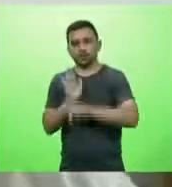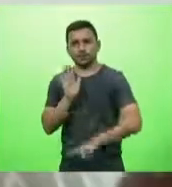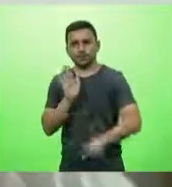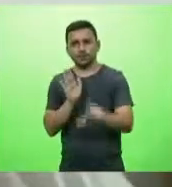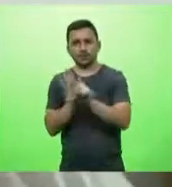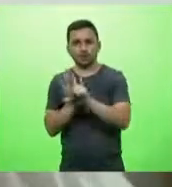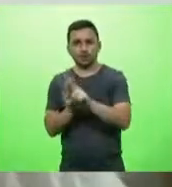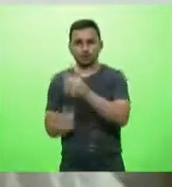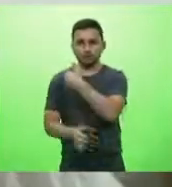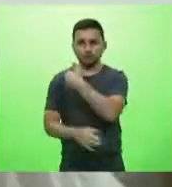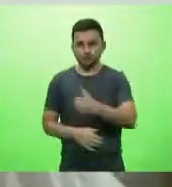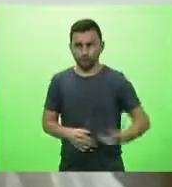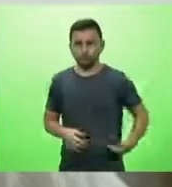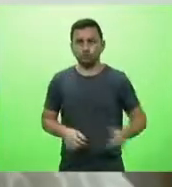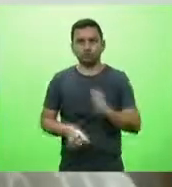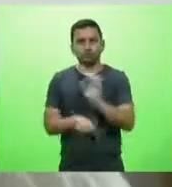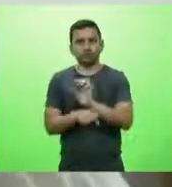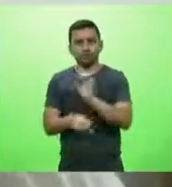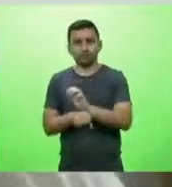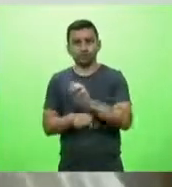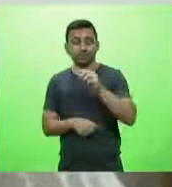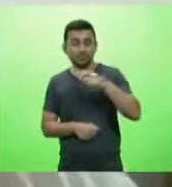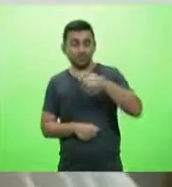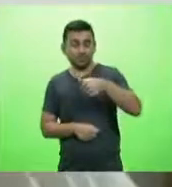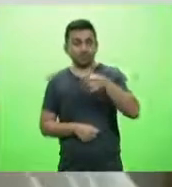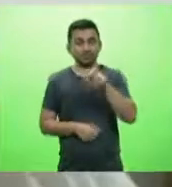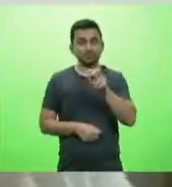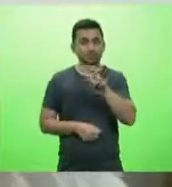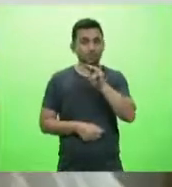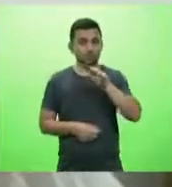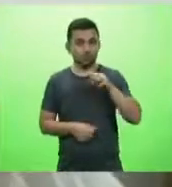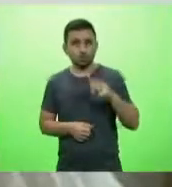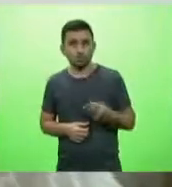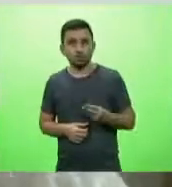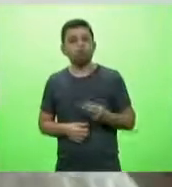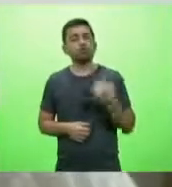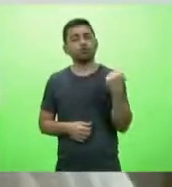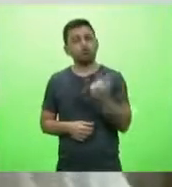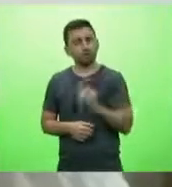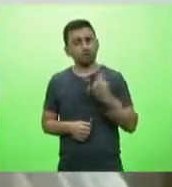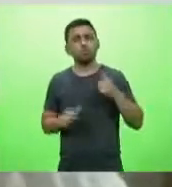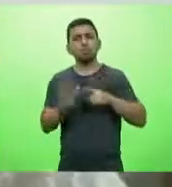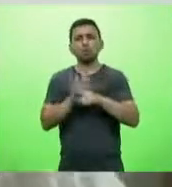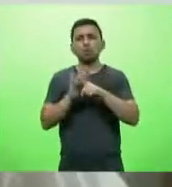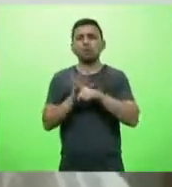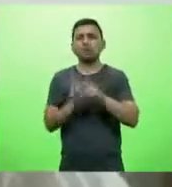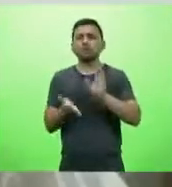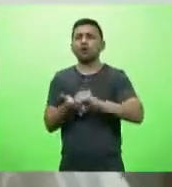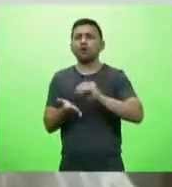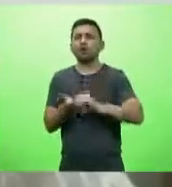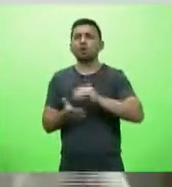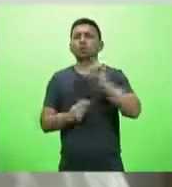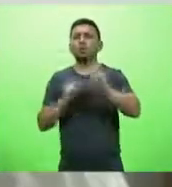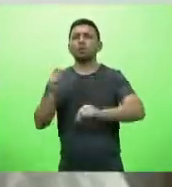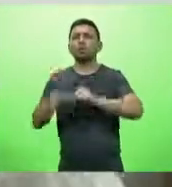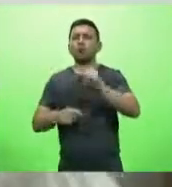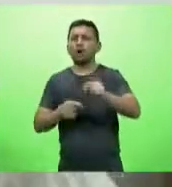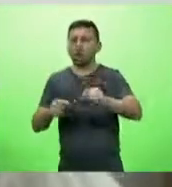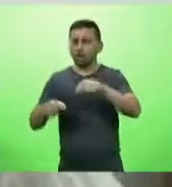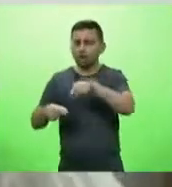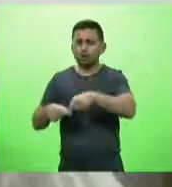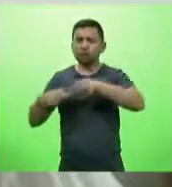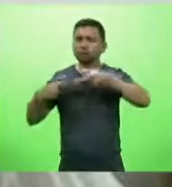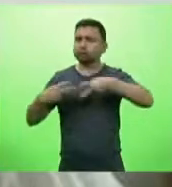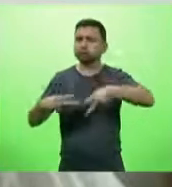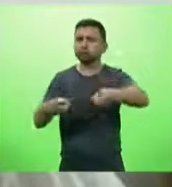do Estado, 75 milhões. No entanto, nós perguntamos o que está faltando para sair do papel, como que se dá